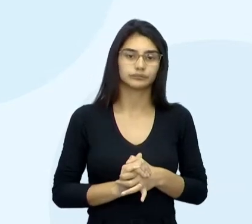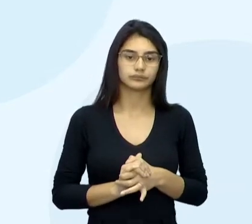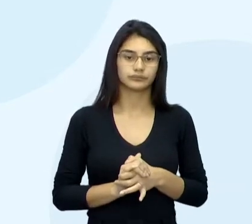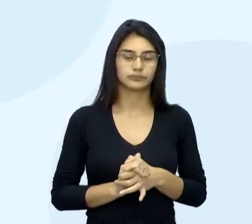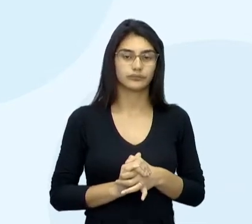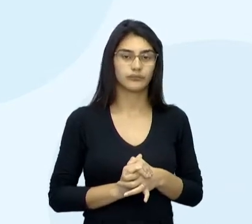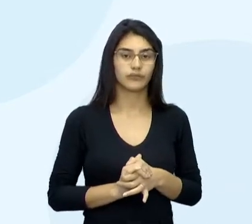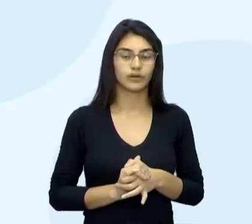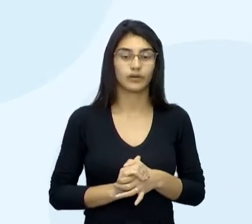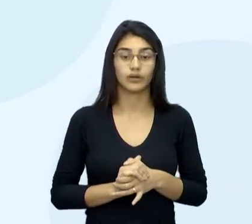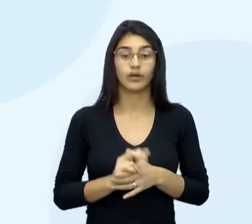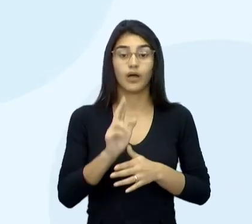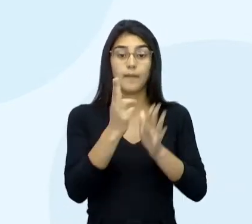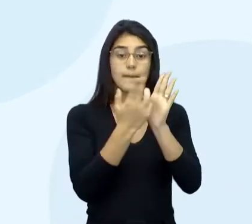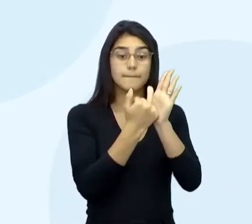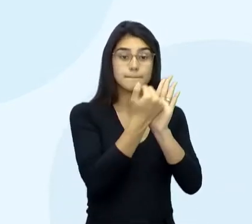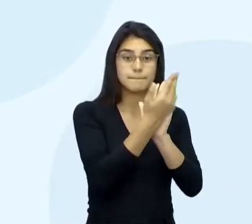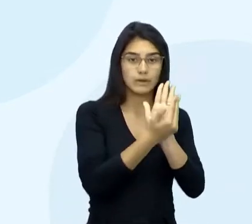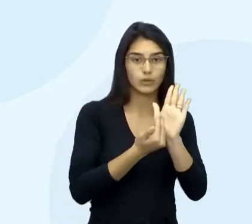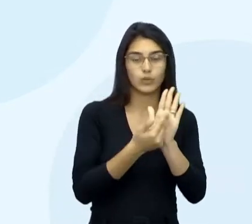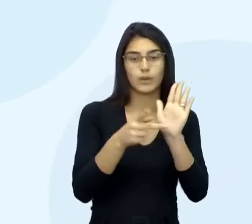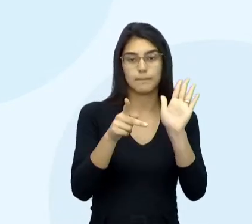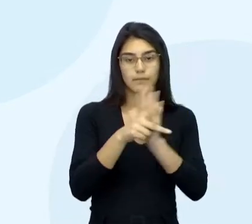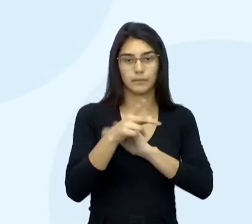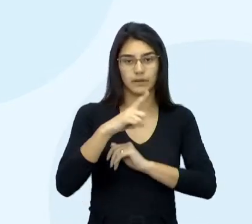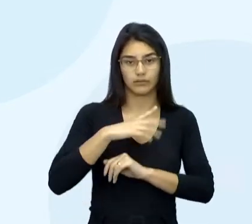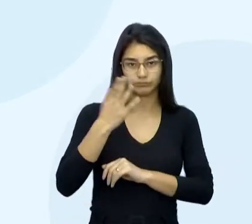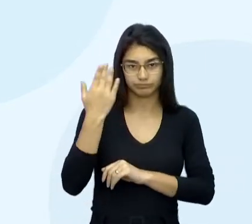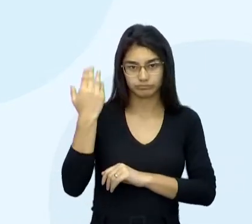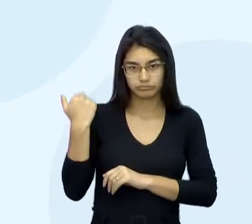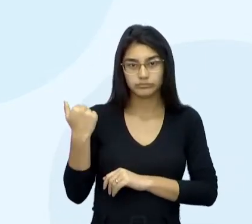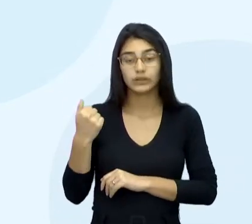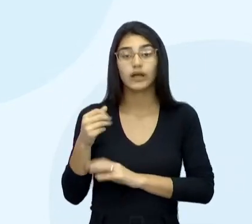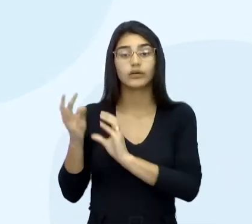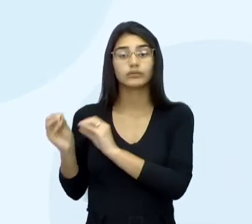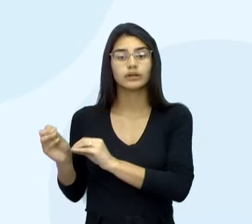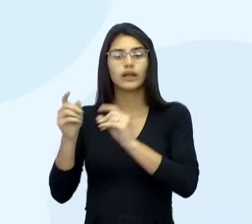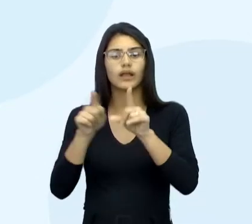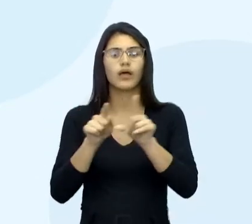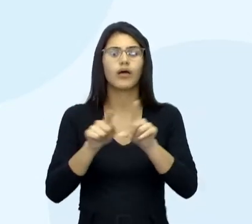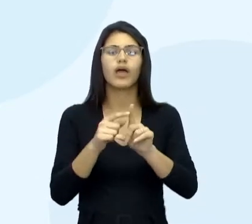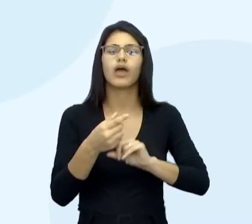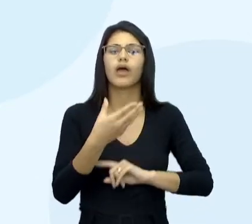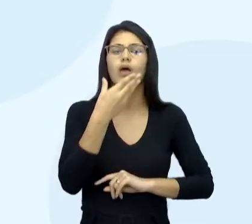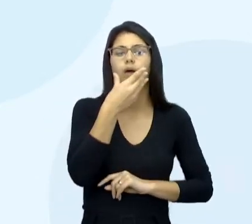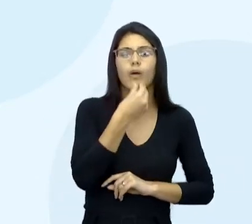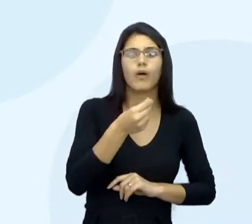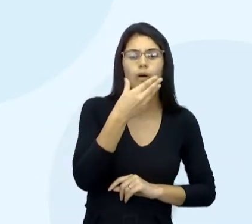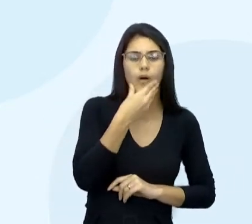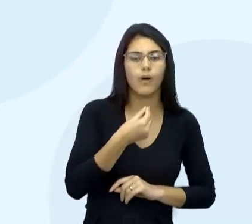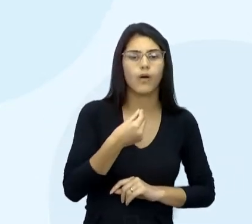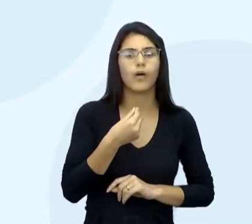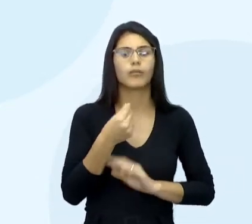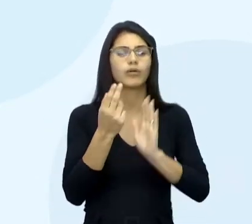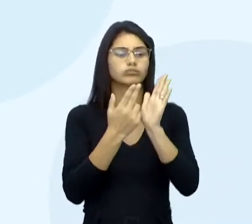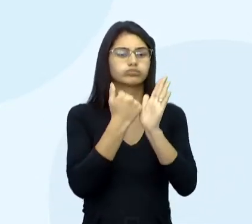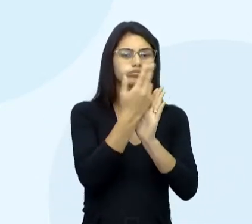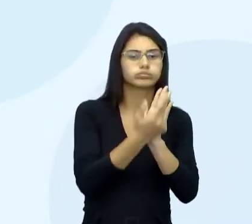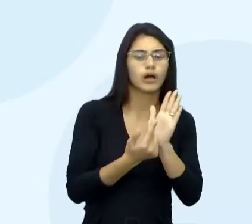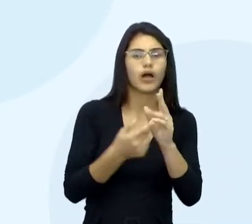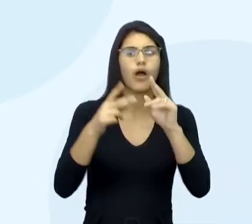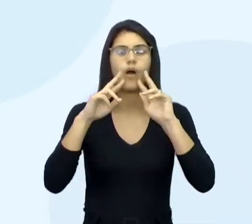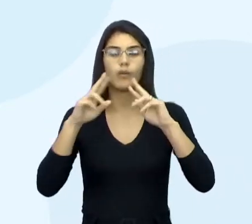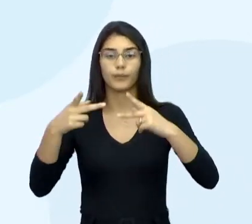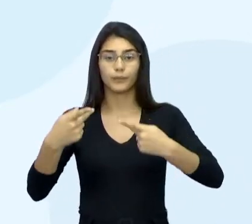que a gente chama inclusive de pinturas rupestres, né? Elas trazem os homens, elas trazem ali os seres